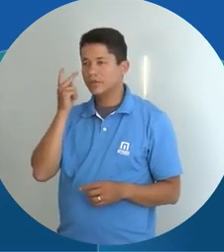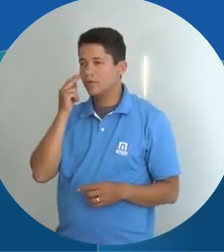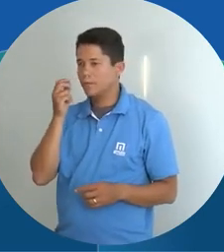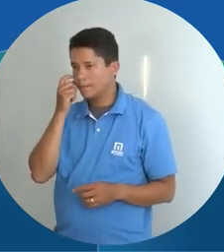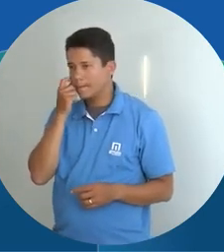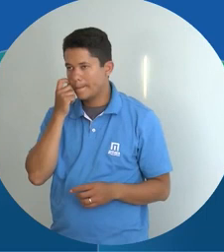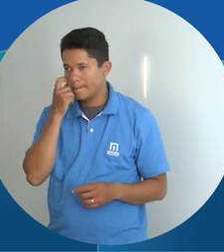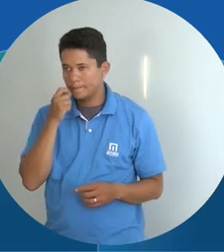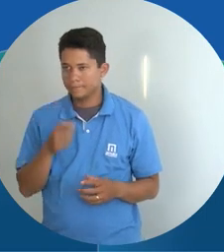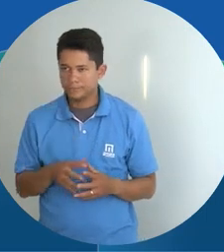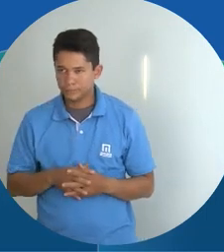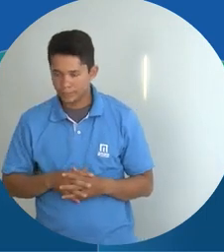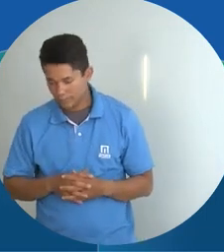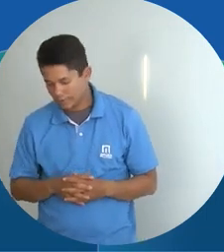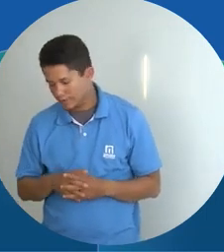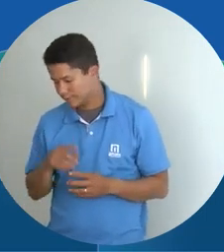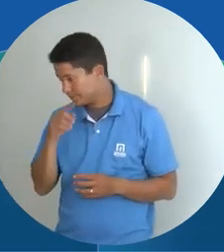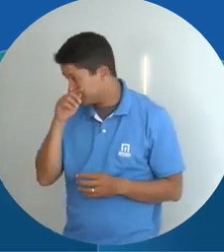estaca.